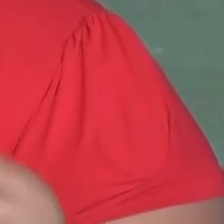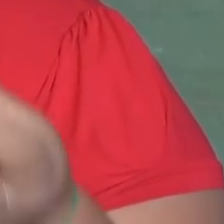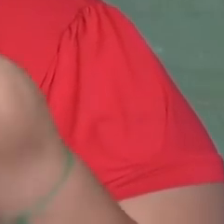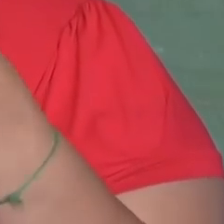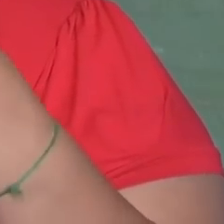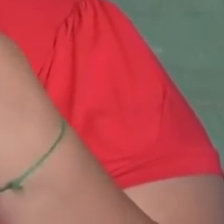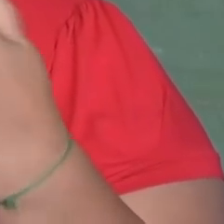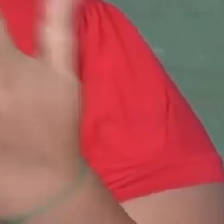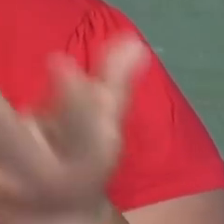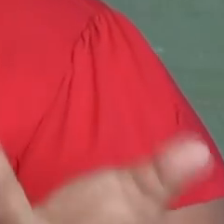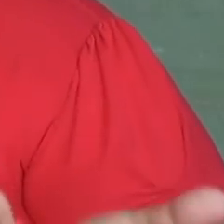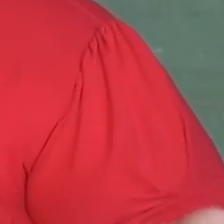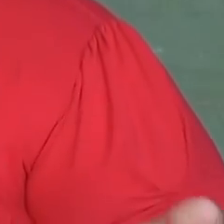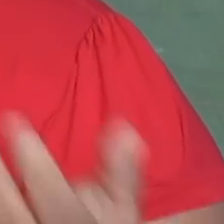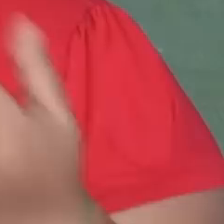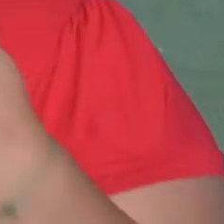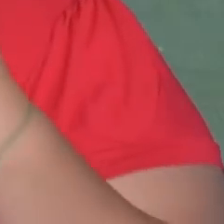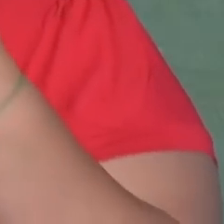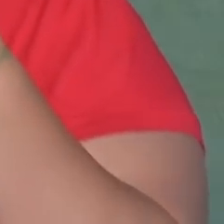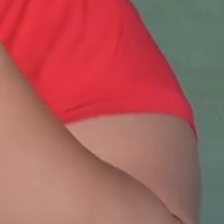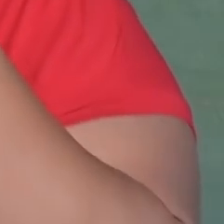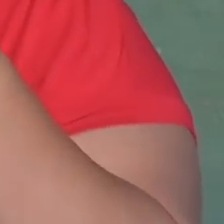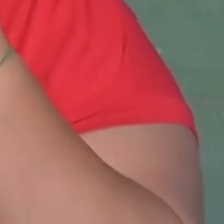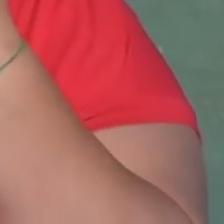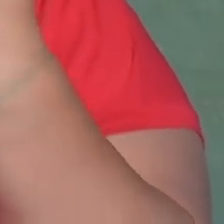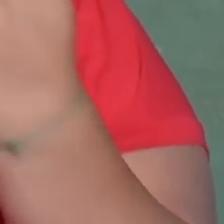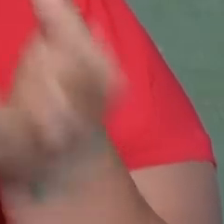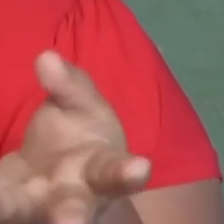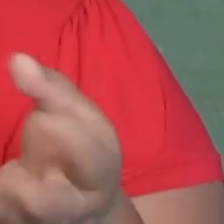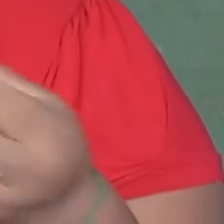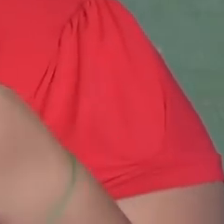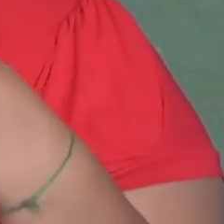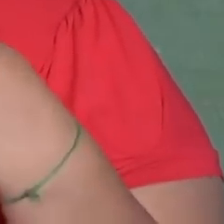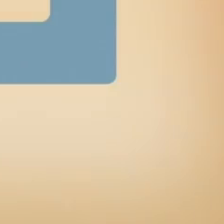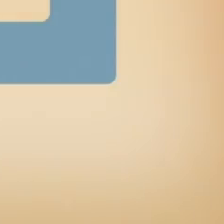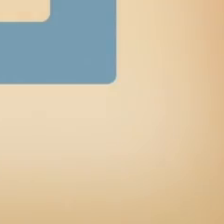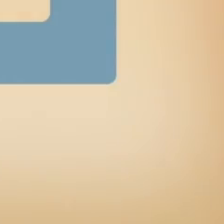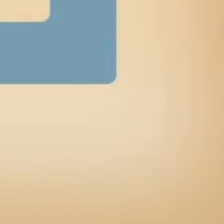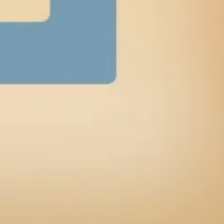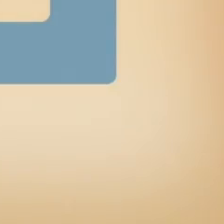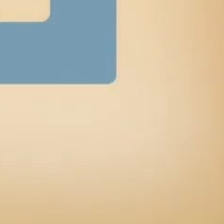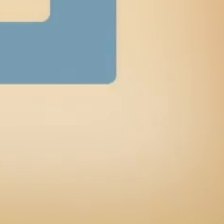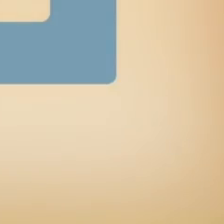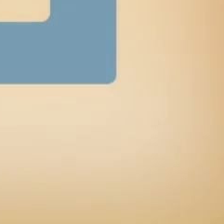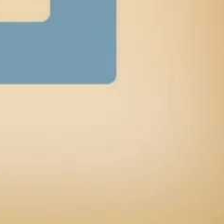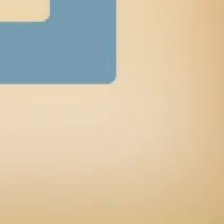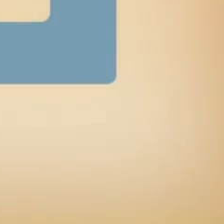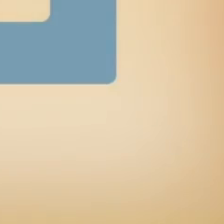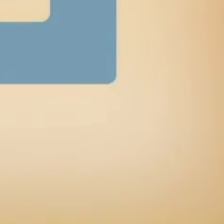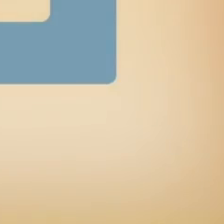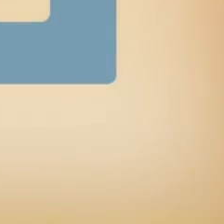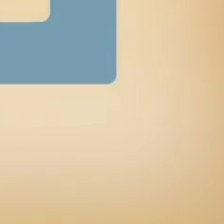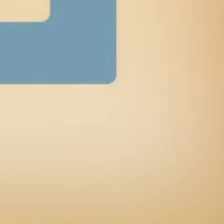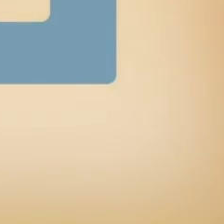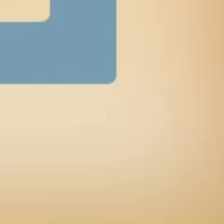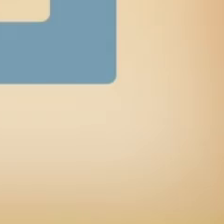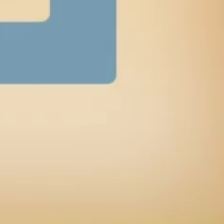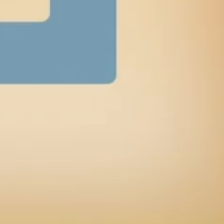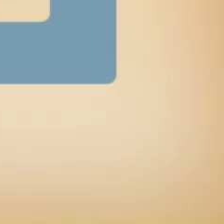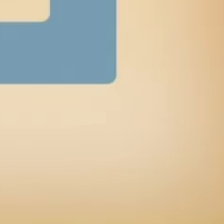que eu não saio, que ela diz que eu estou me entregando demais. Mãe, ela está se entregando demais. Uma pesquisa do SEAD aponta